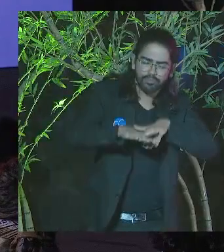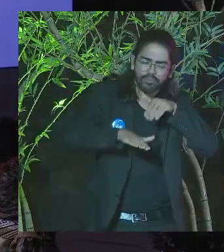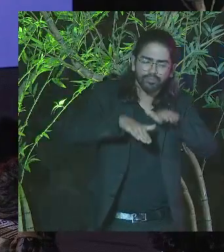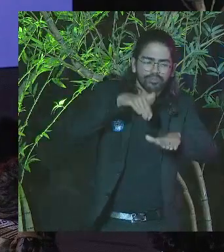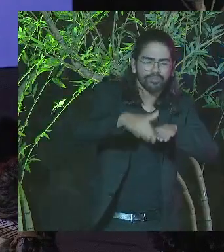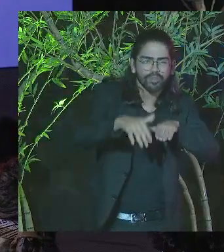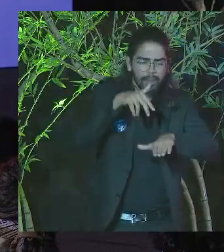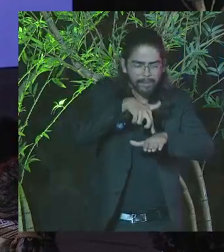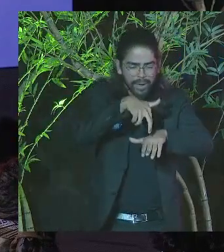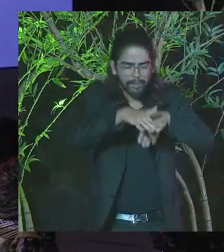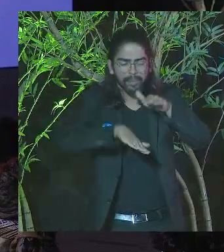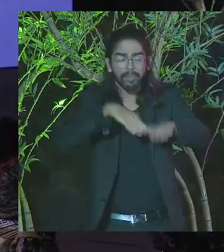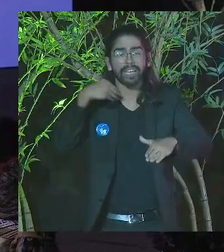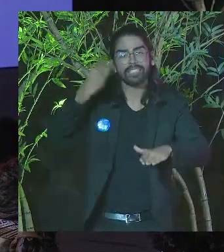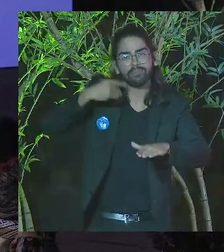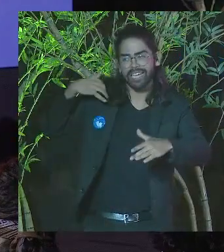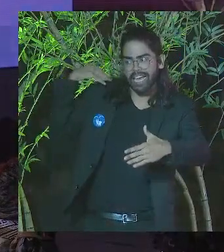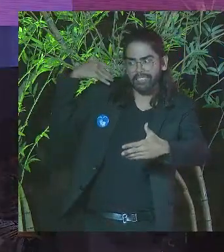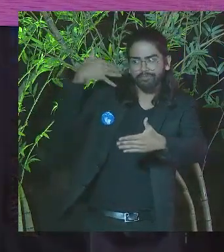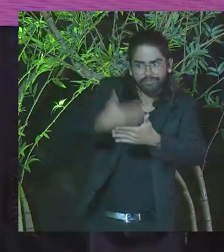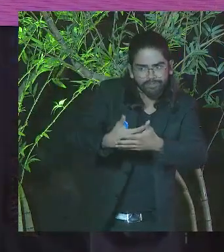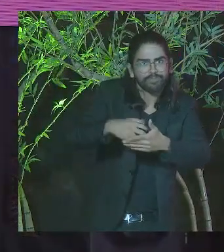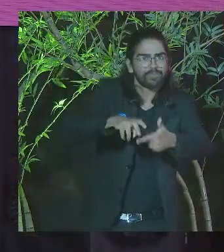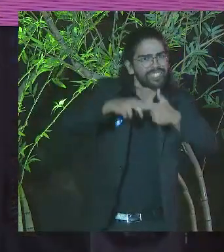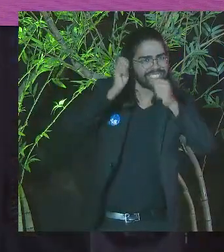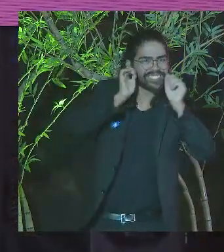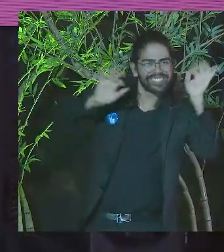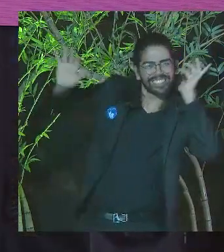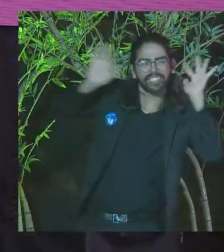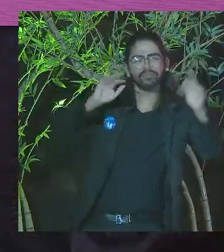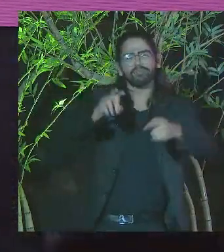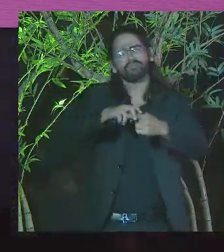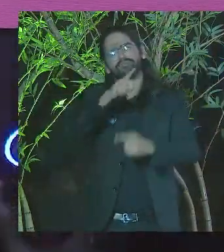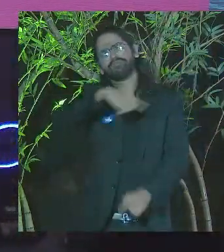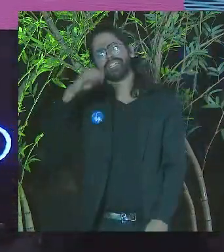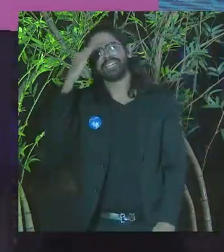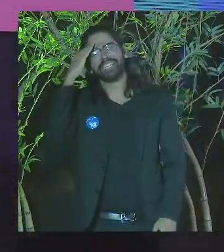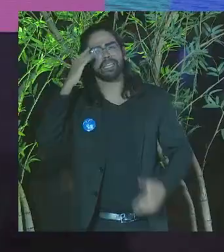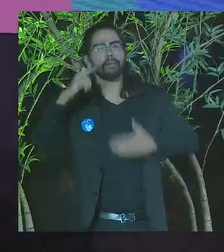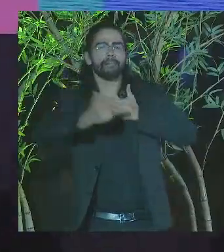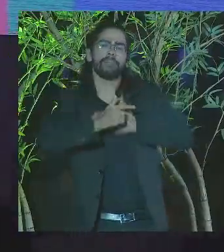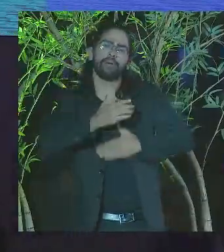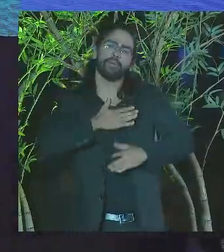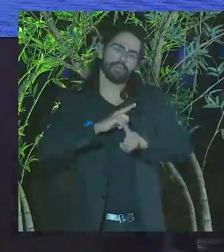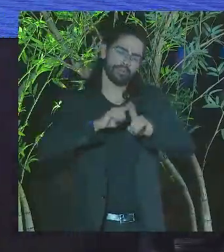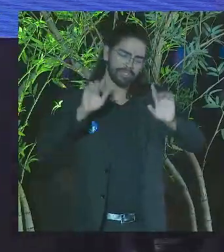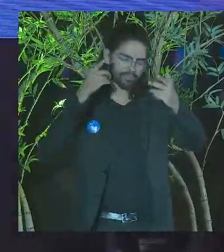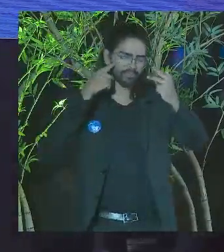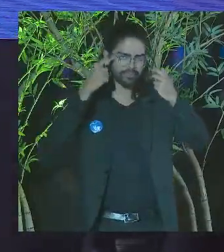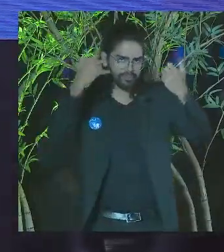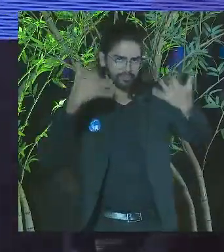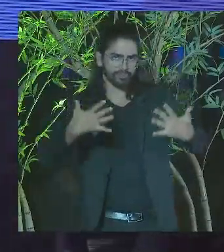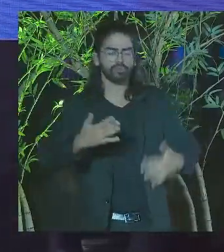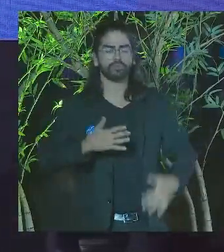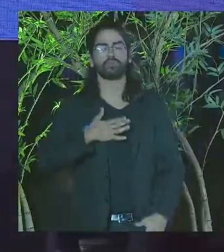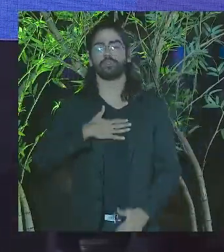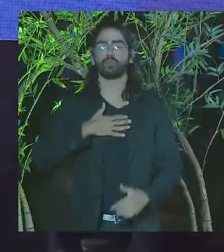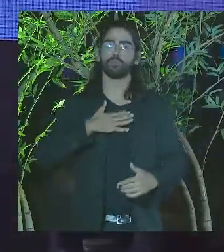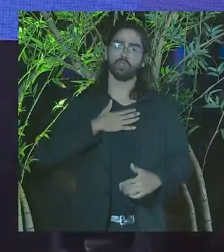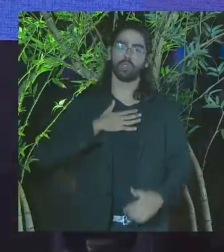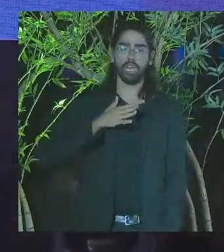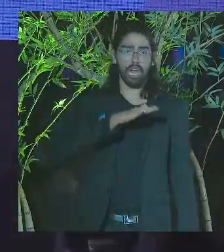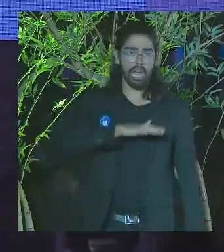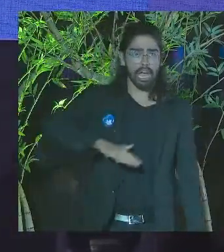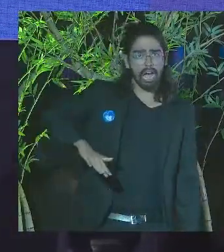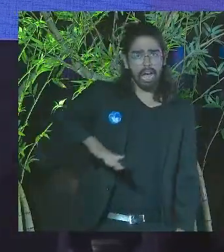pensamentos a partir das minhas vivências, e aí vão entender os papéis, mas não são eles que me definem. Tem um lugar executivo, então a